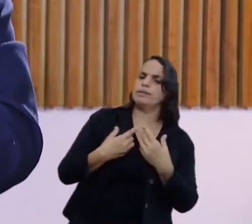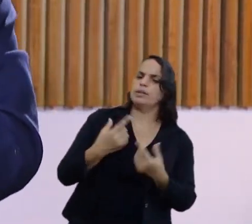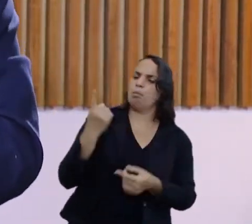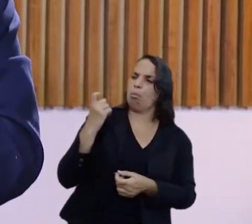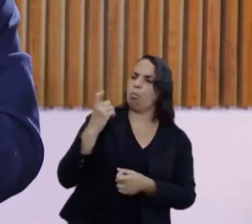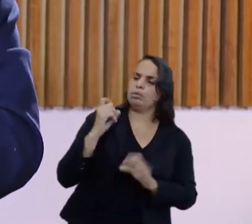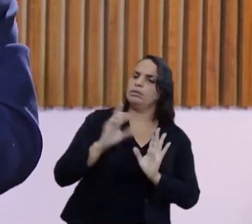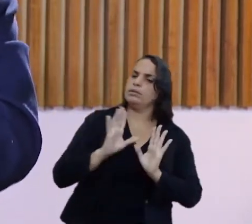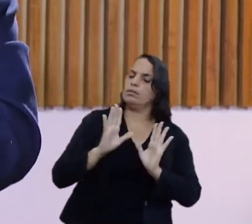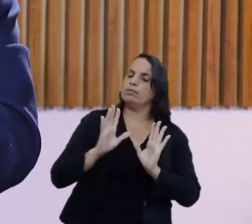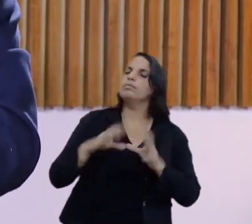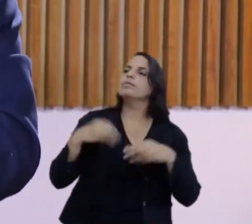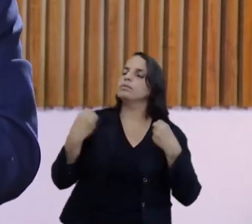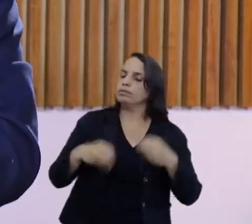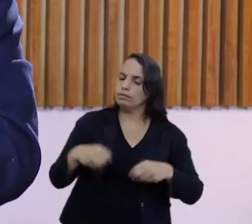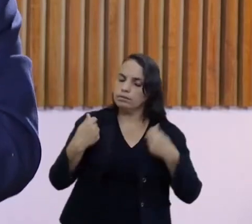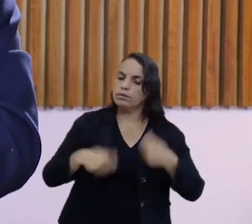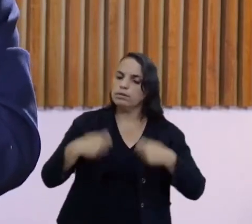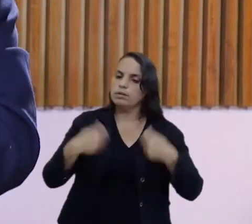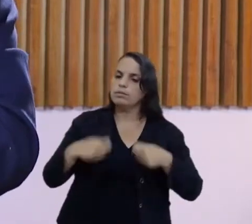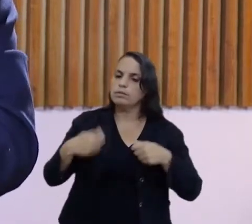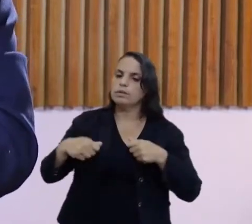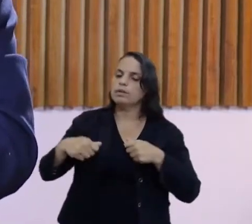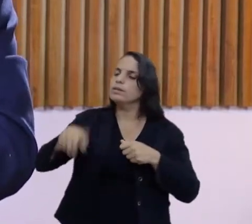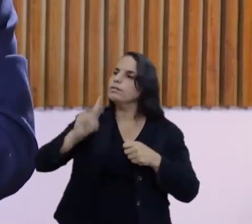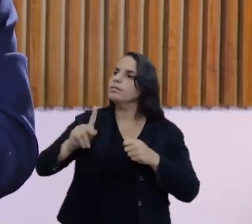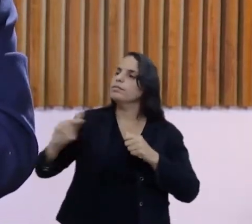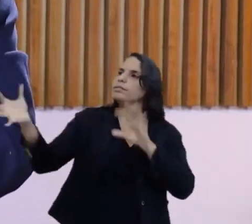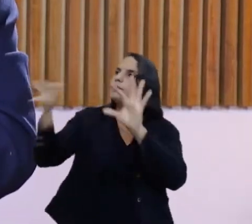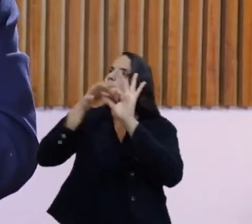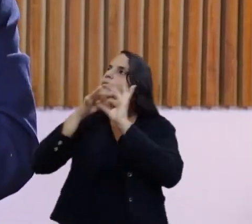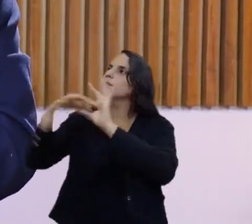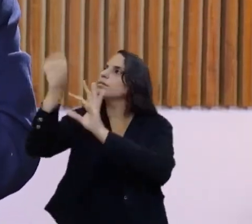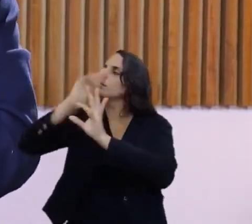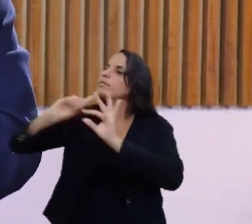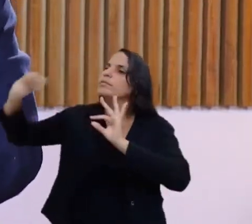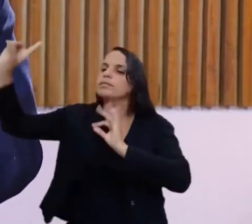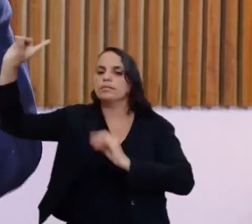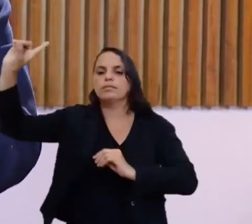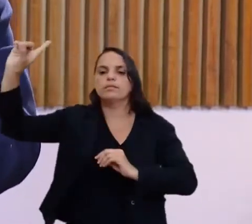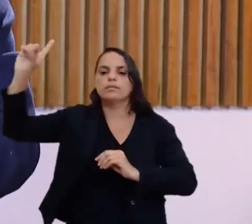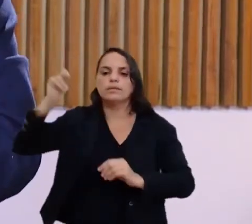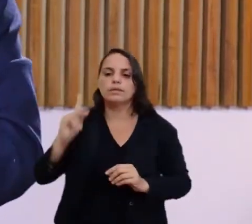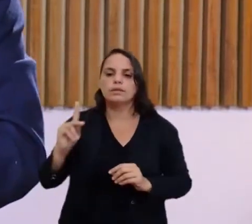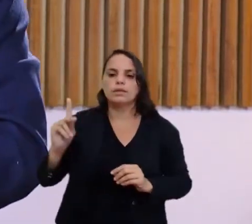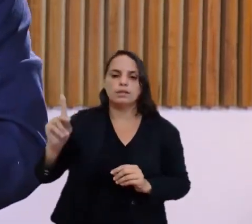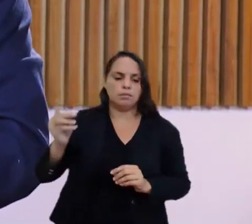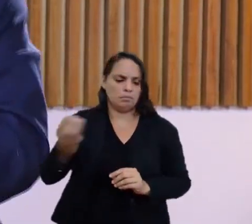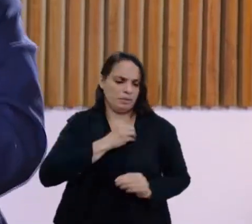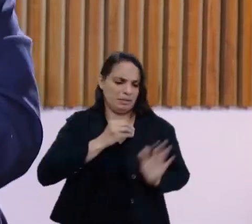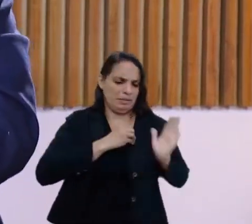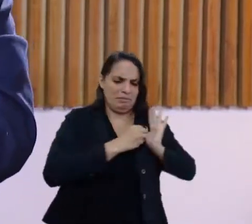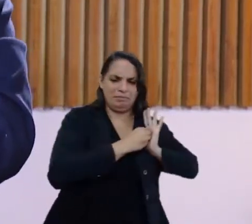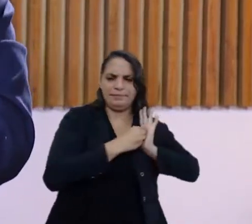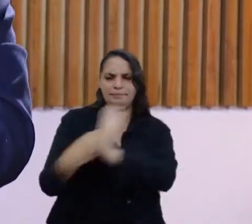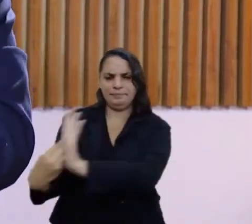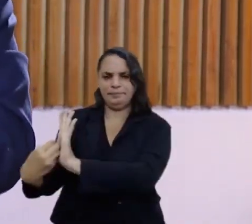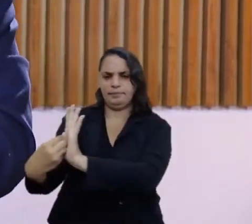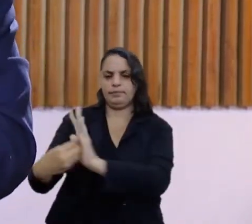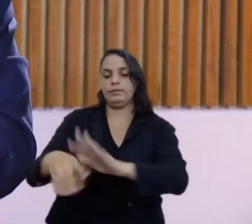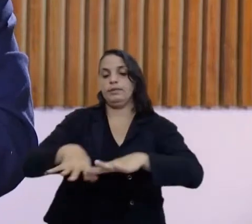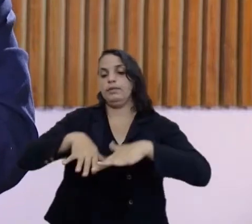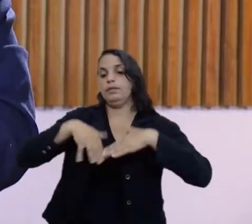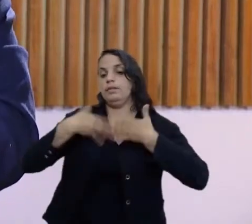é entregar-nos, é andar com Jesus, é estar em comunhão com Ele, é fugir do pecado, tudo isso. Mas quem faz a obra